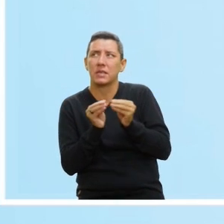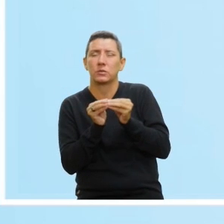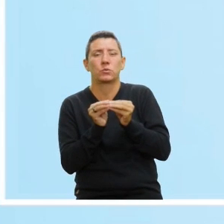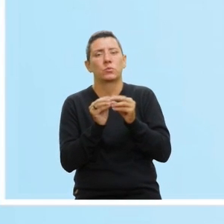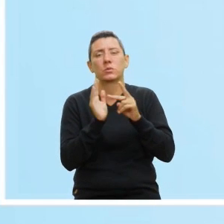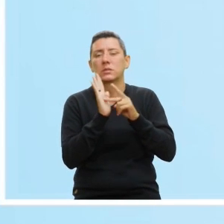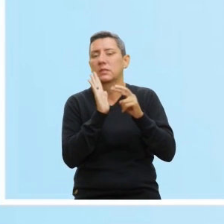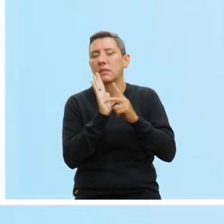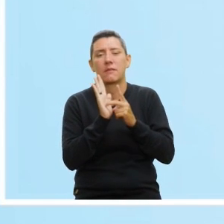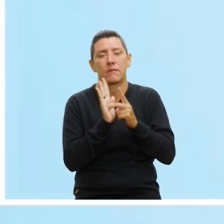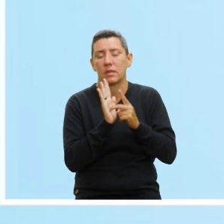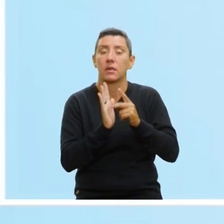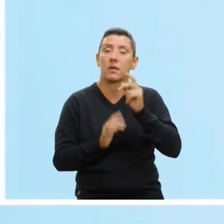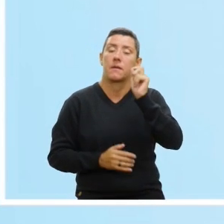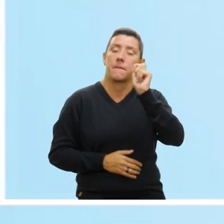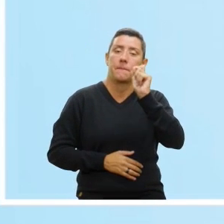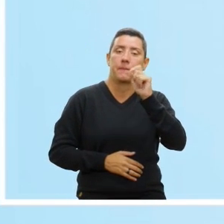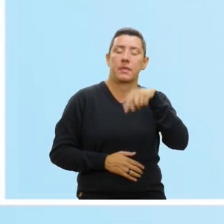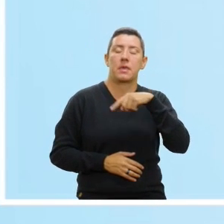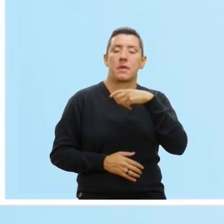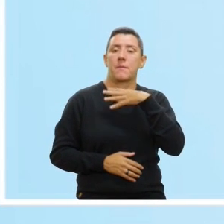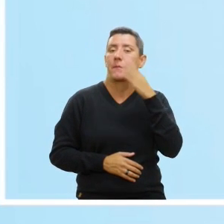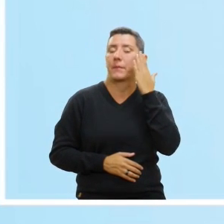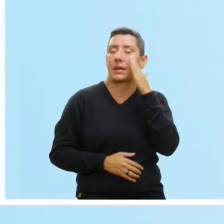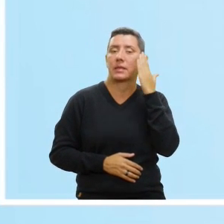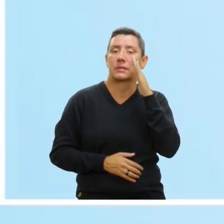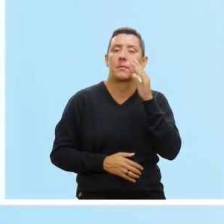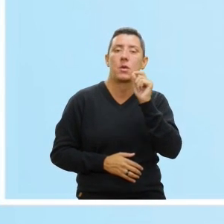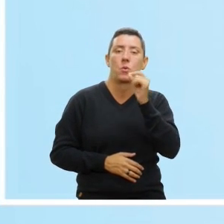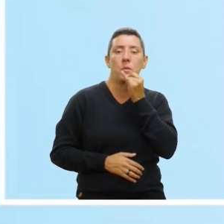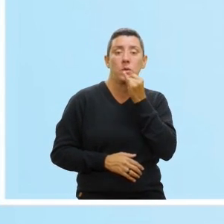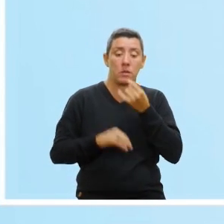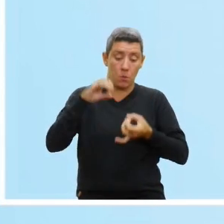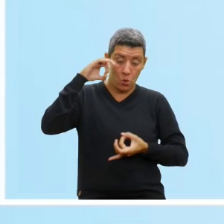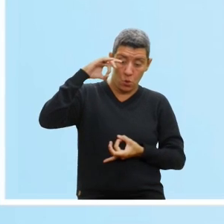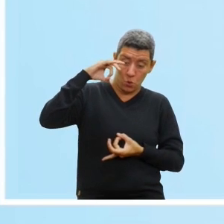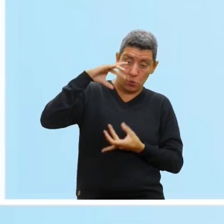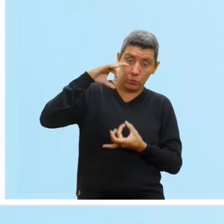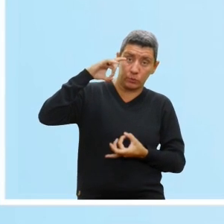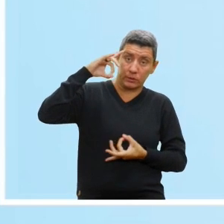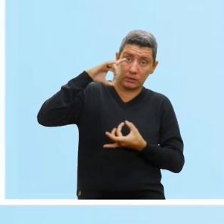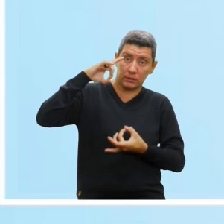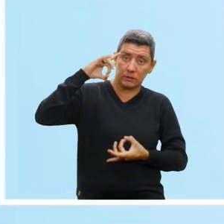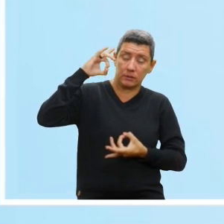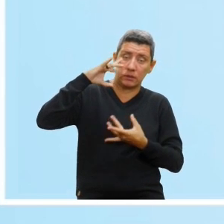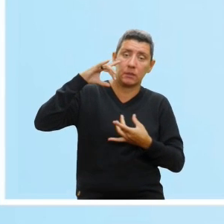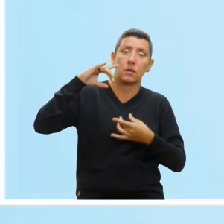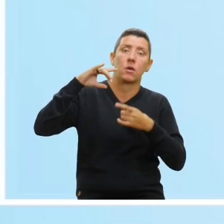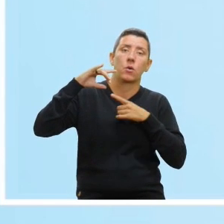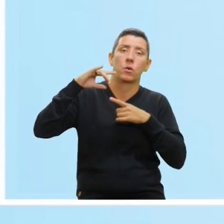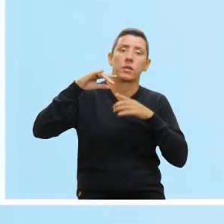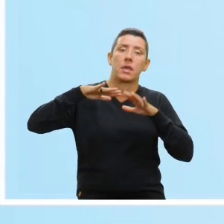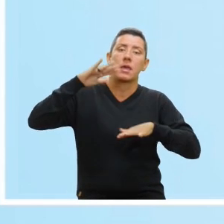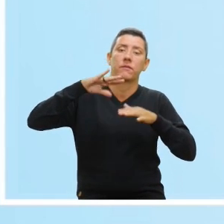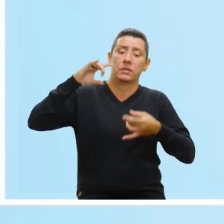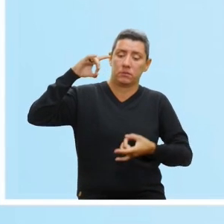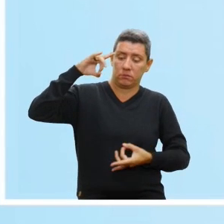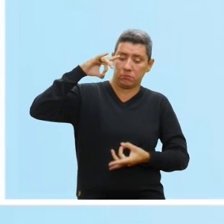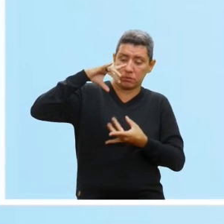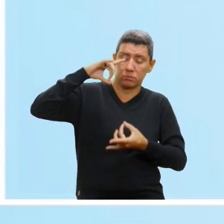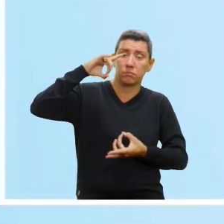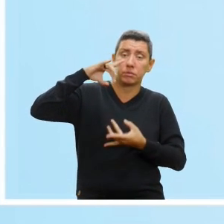ela é basicamente um efeito que acontece em cada sinal que ele ocorre um enlargamento, ele alarga o pulso,